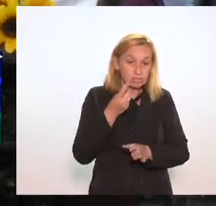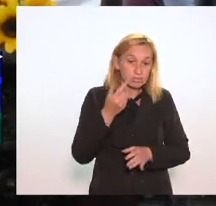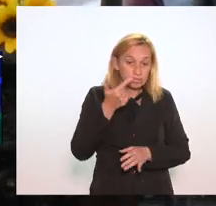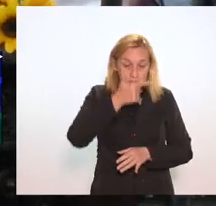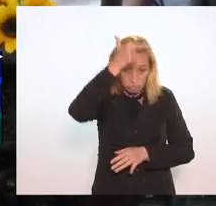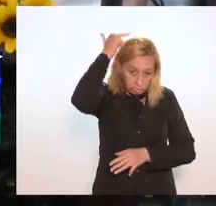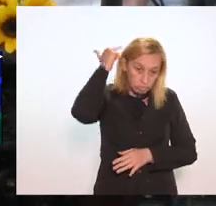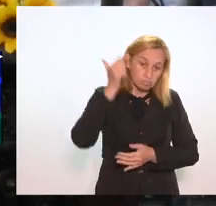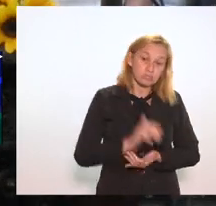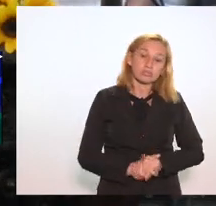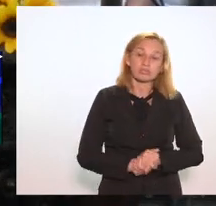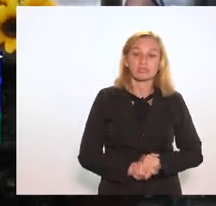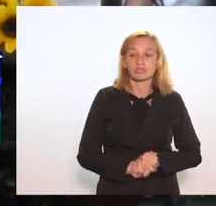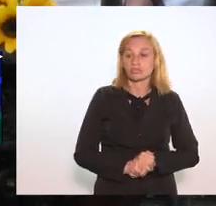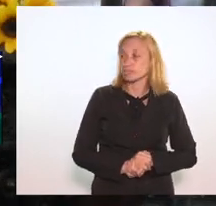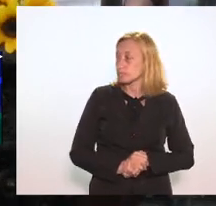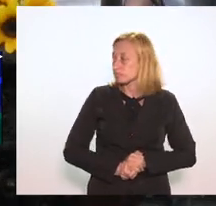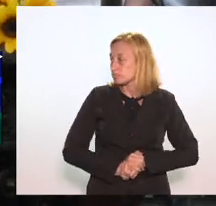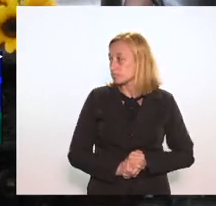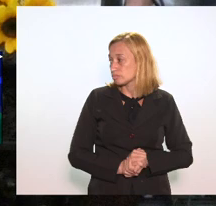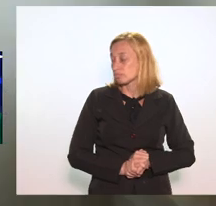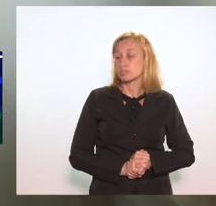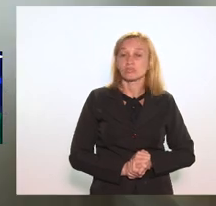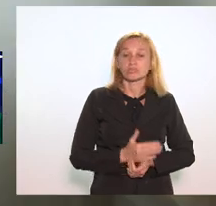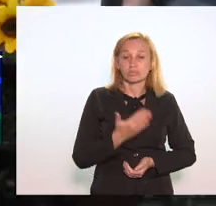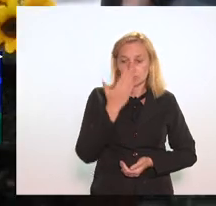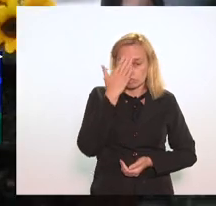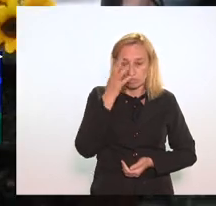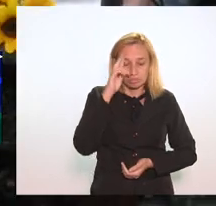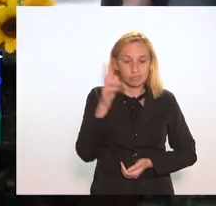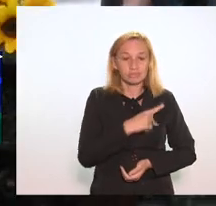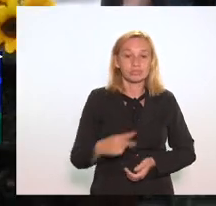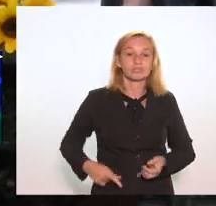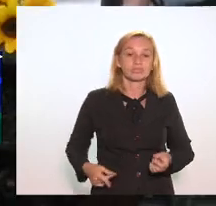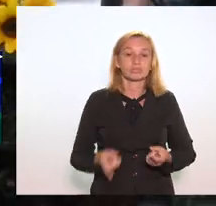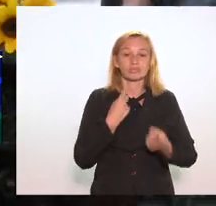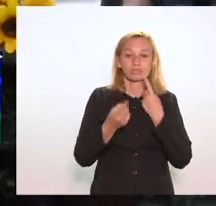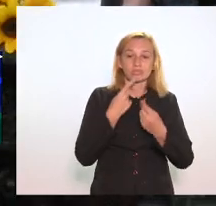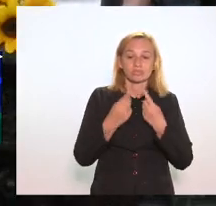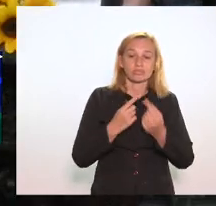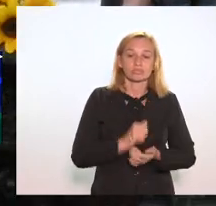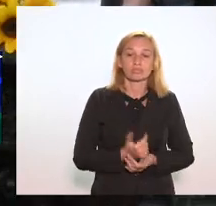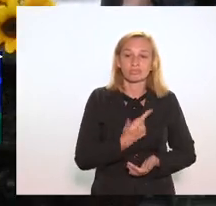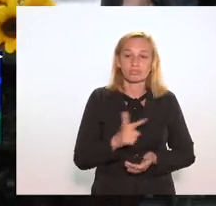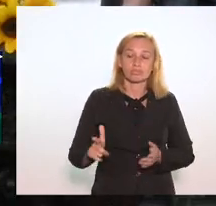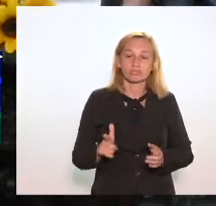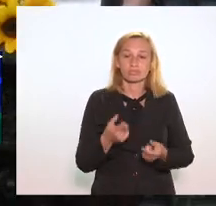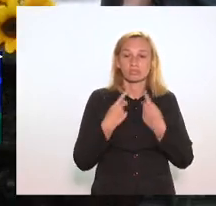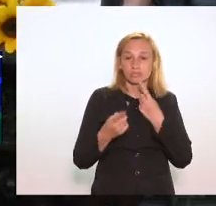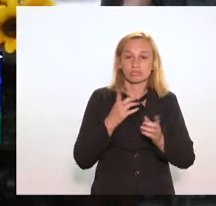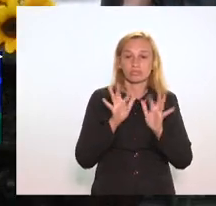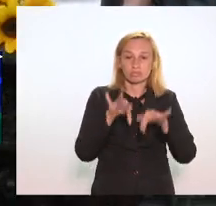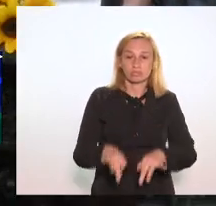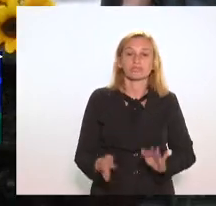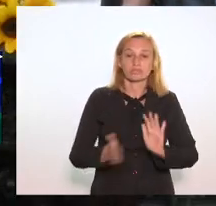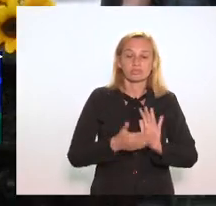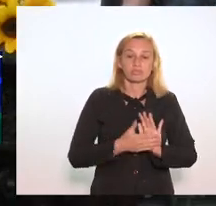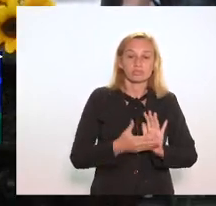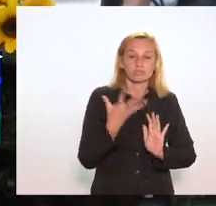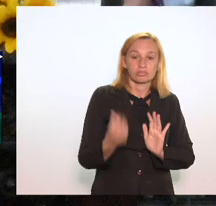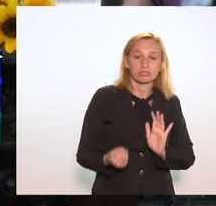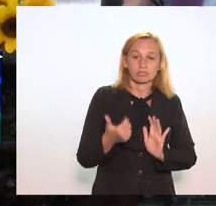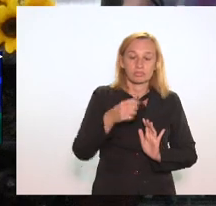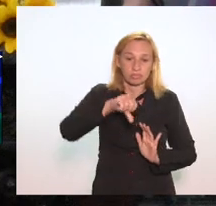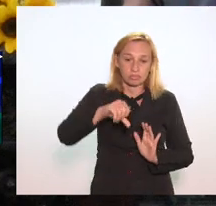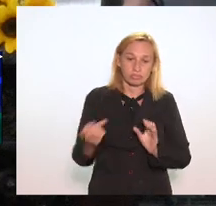Paulo o corte pareceres emitidos em discussão na venda que ele discutir-se-á da discussão a fazer